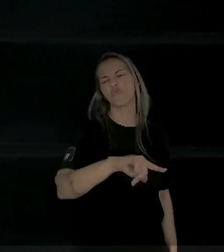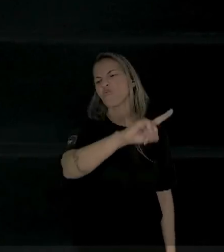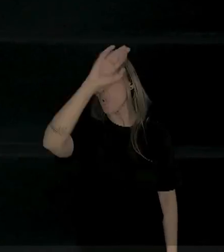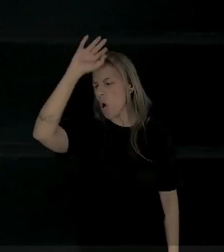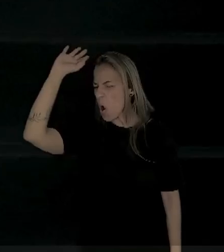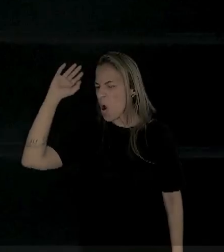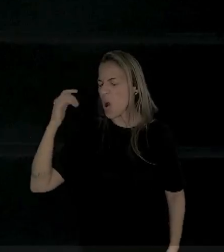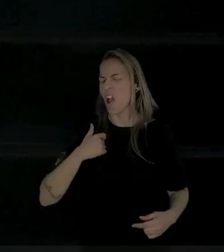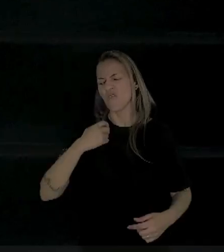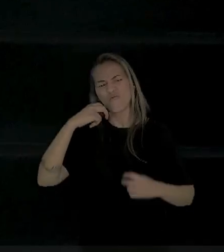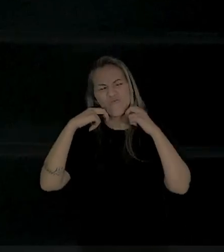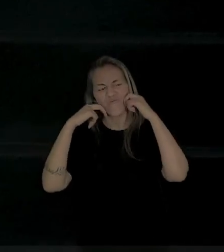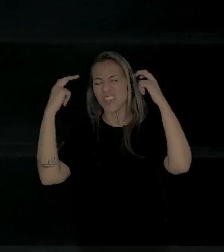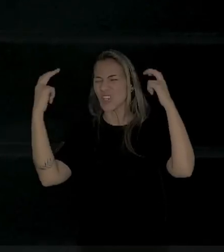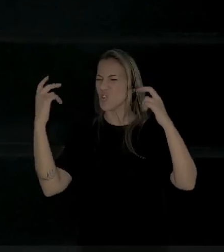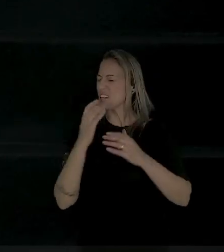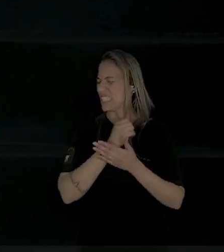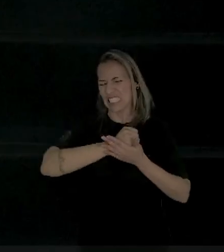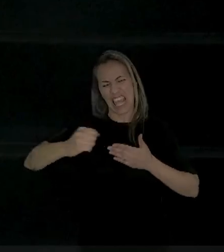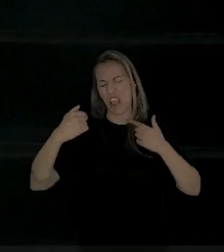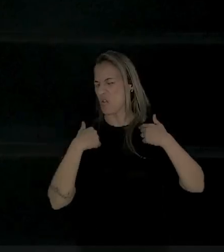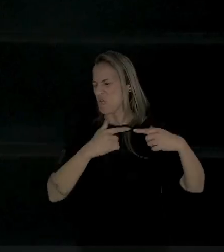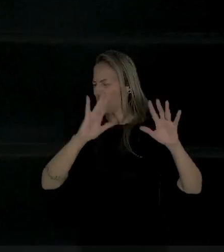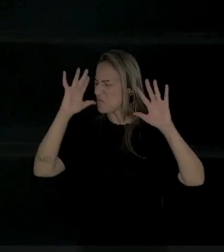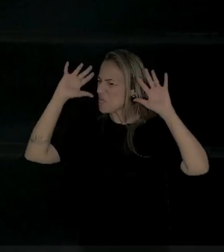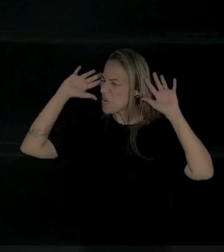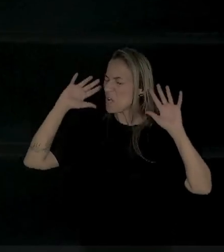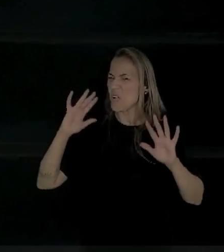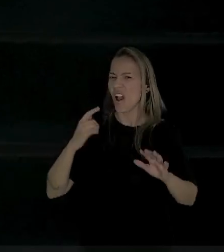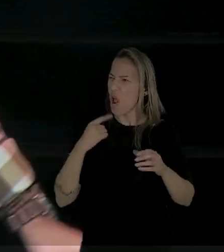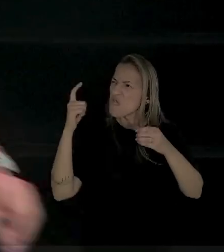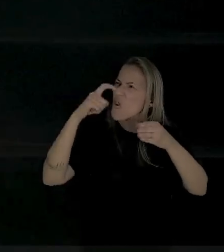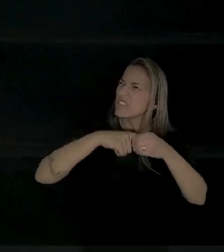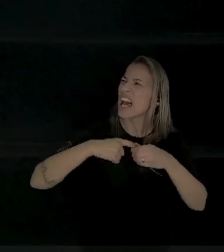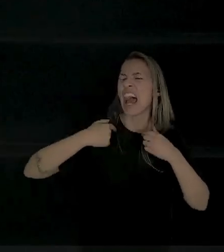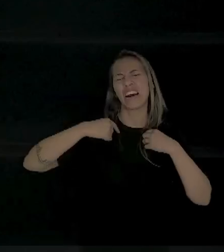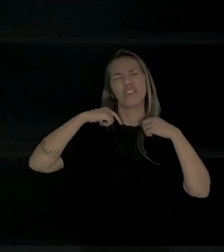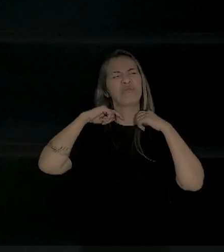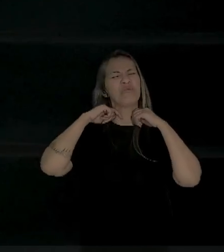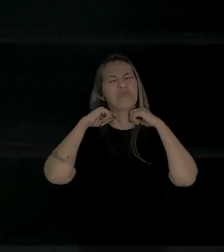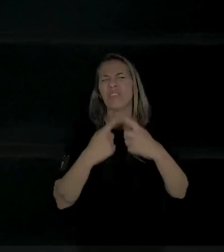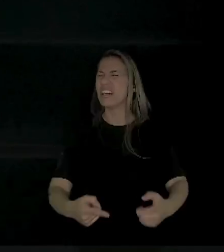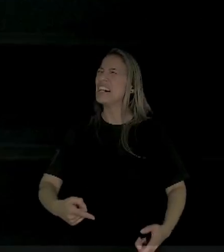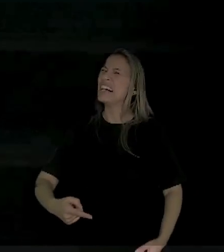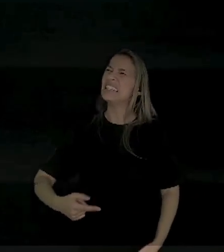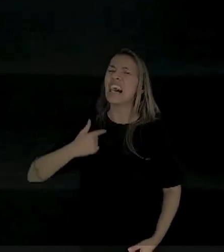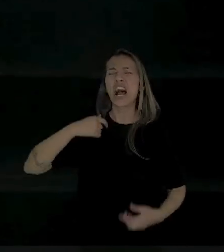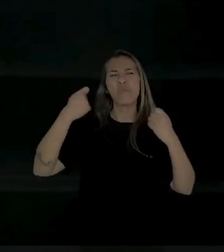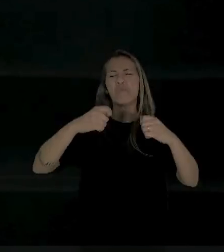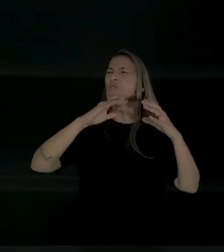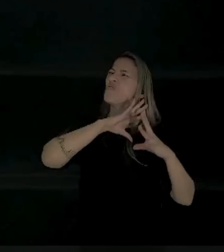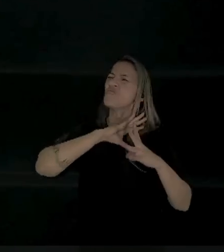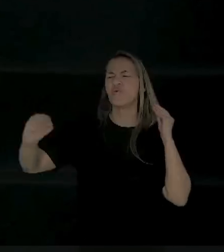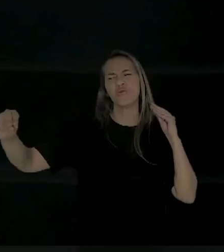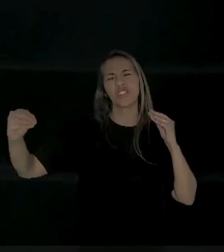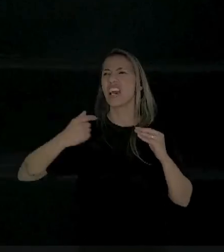vergonha, eu não consigo, eu não tenho cara para isso, eu não consigo mais voltar lá, não, pastor. Que Deus faça um túnel para eu fugir, que Deus faça